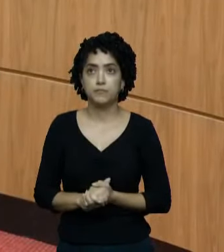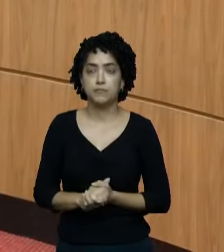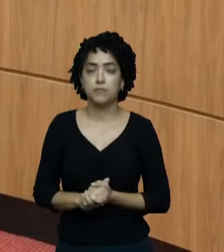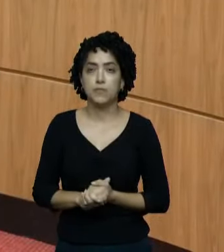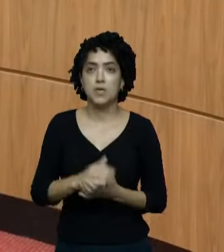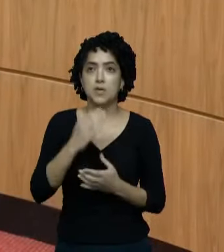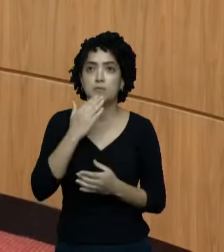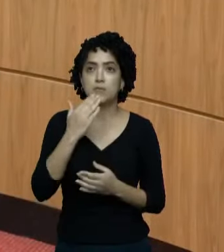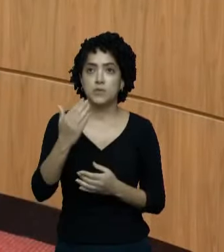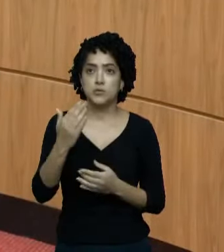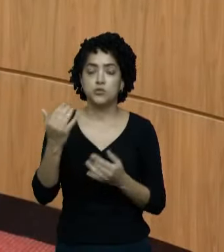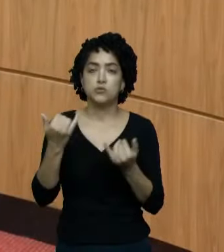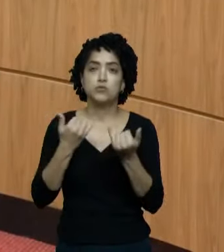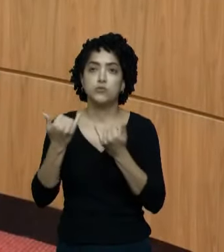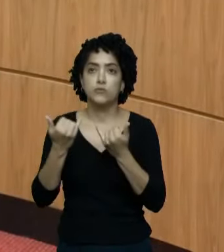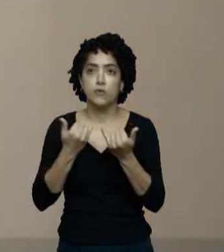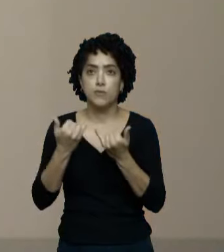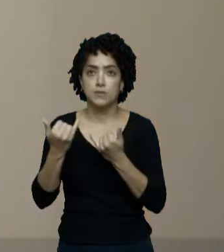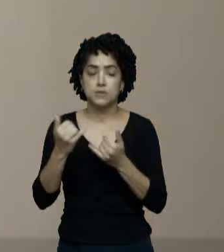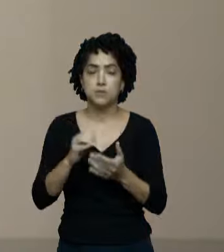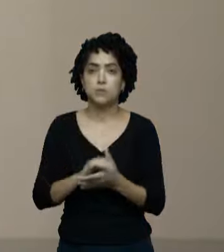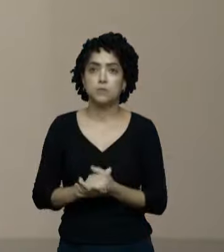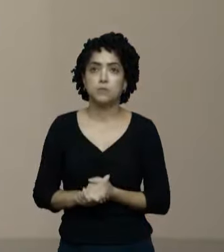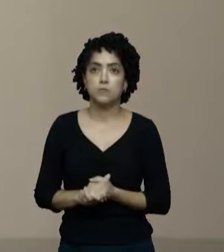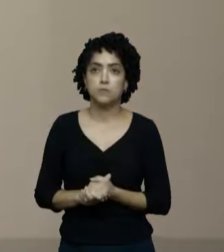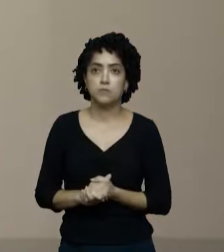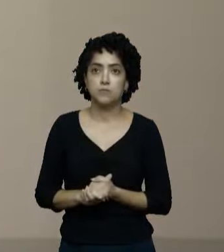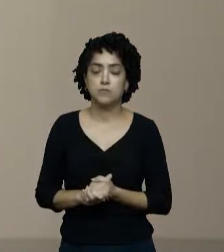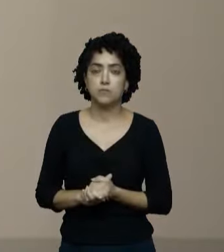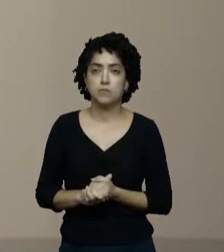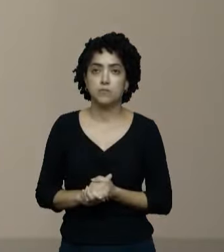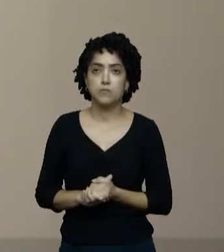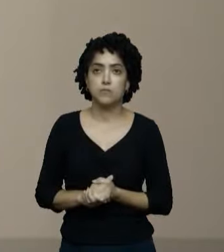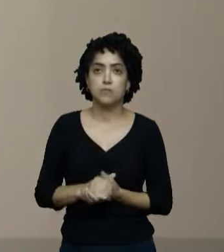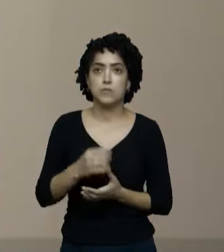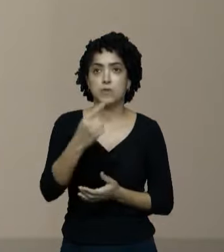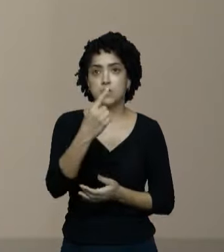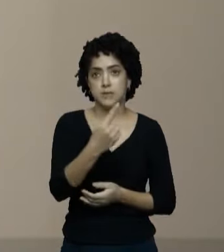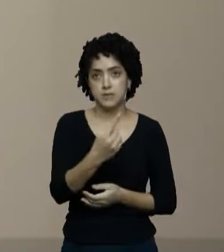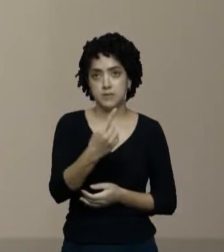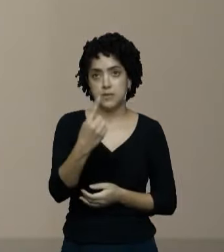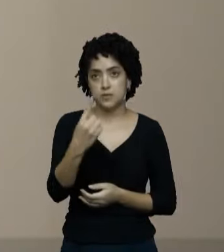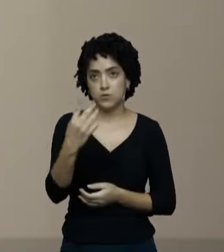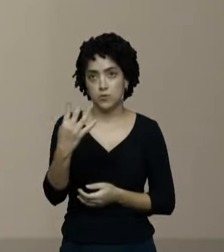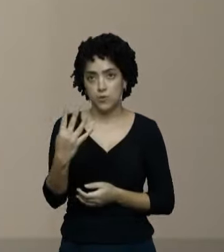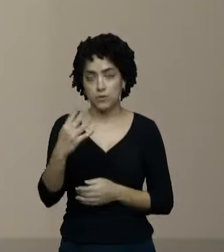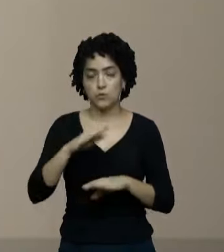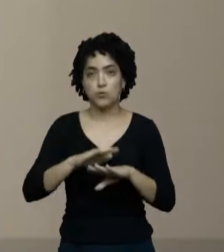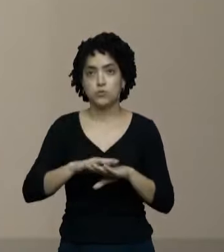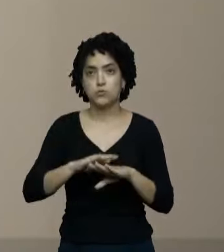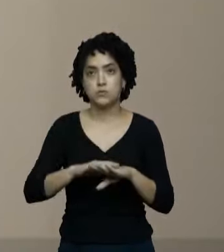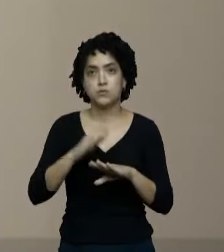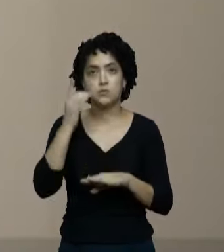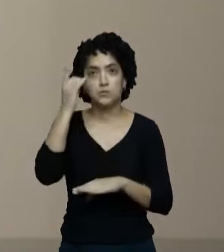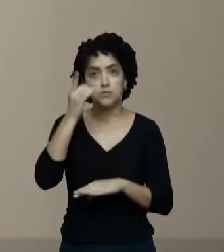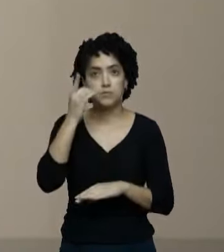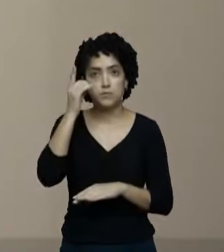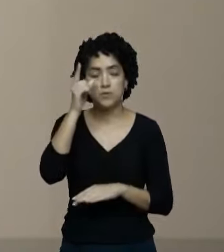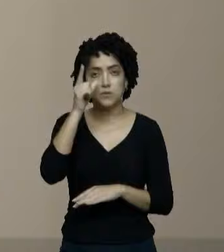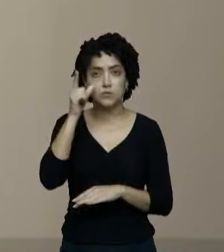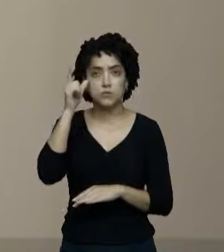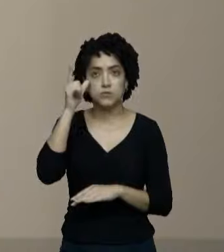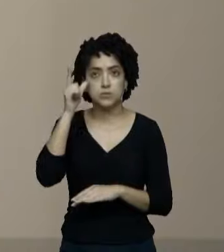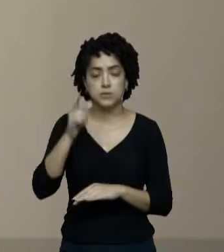Pedido de informação. Pedido de informação número 114, autor deputado Laércio